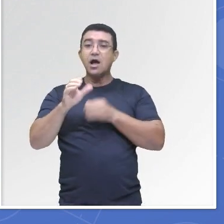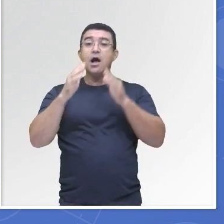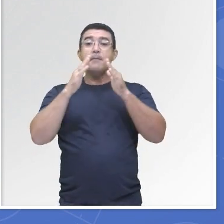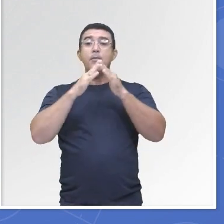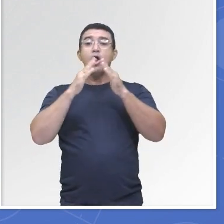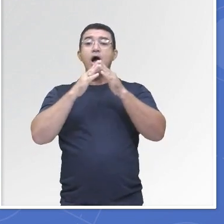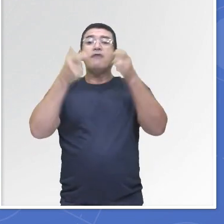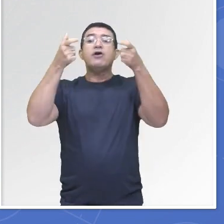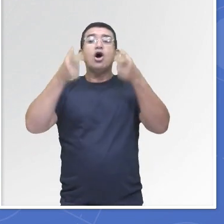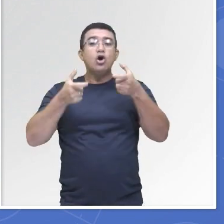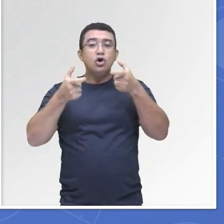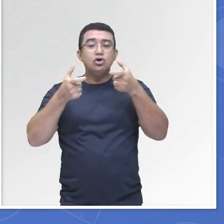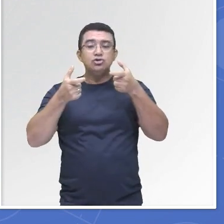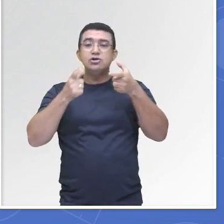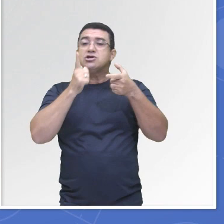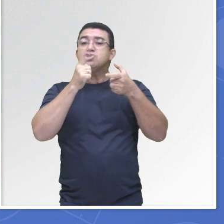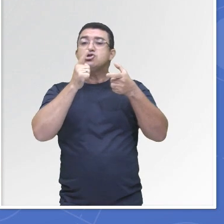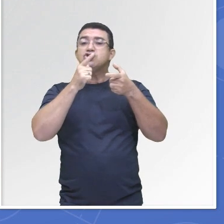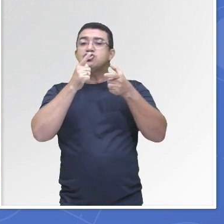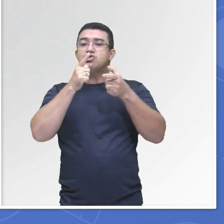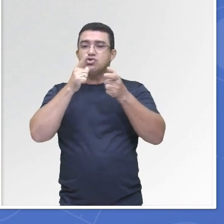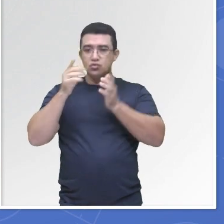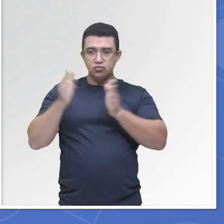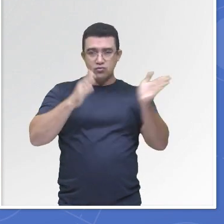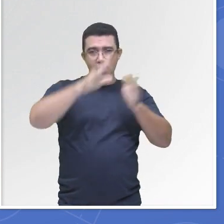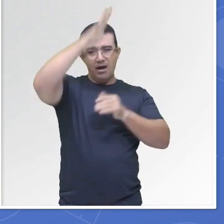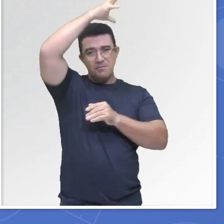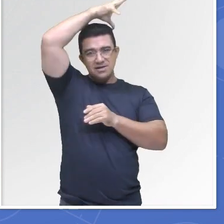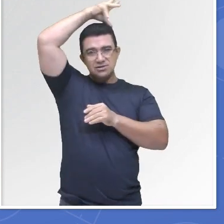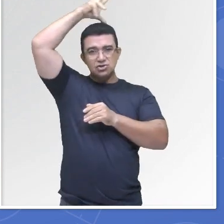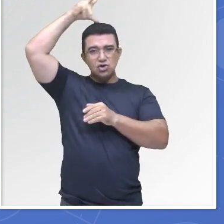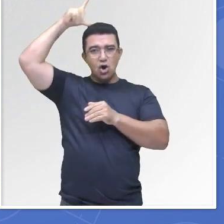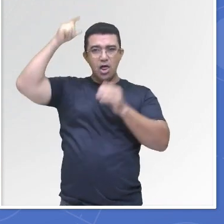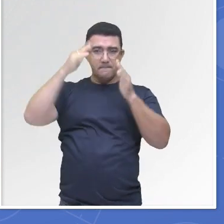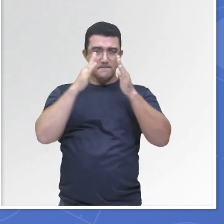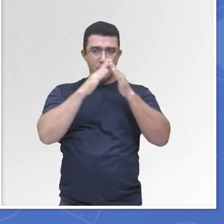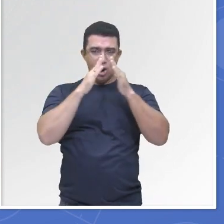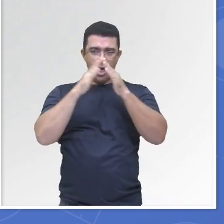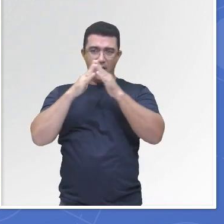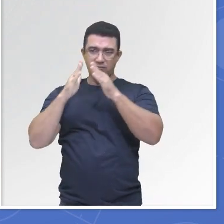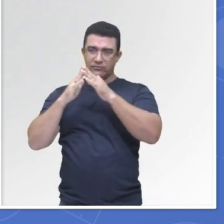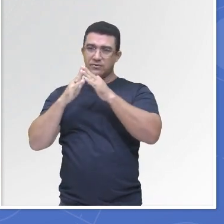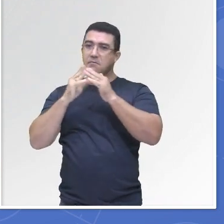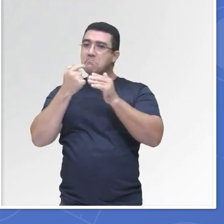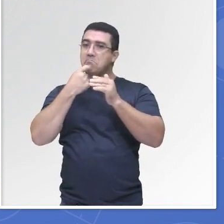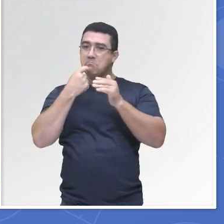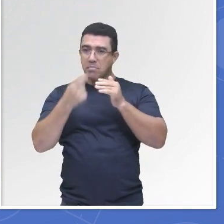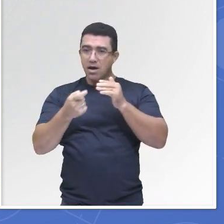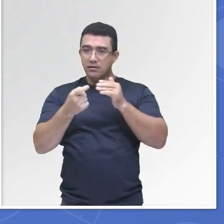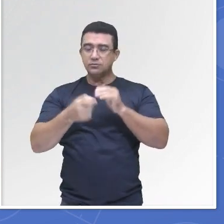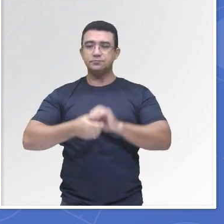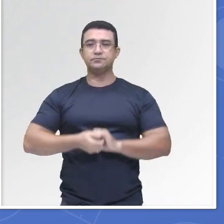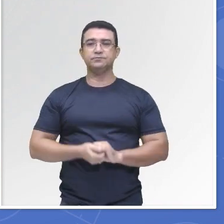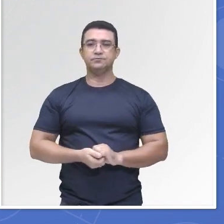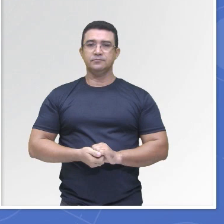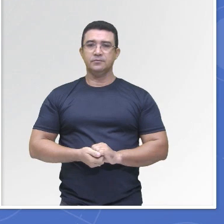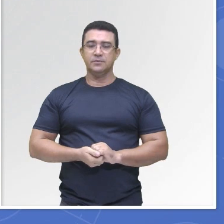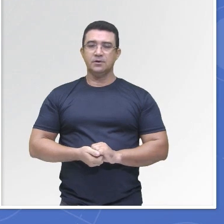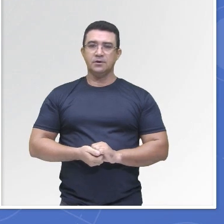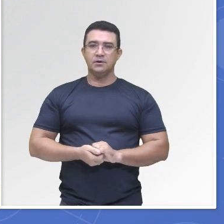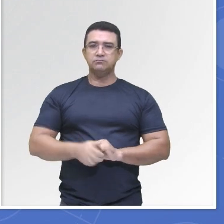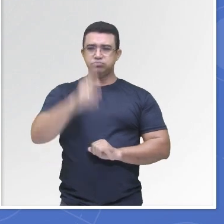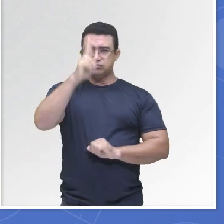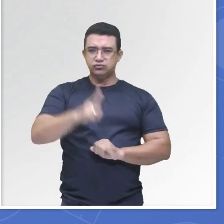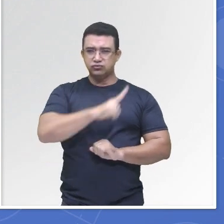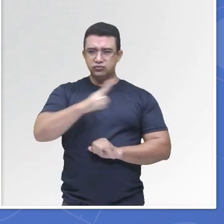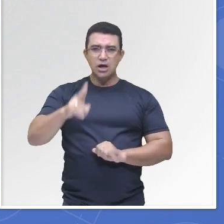ali ocupando as margens. E esses jesuítas também, eles não apenas catequizavam os indígenas,